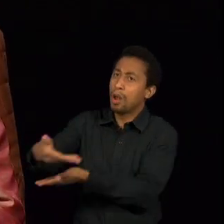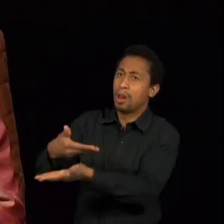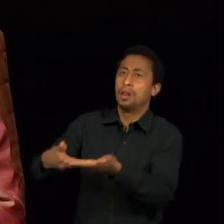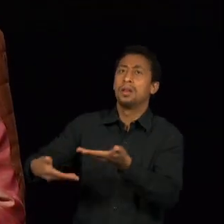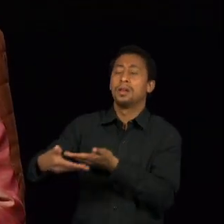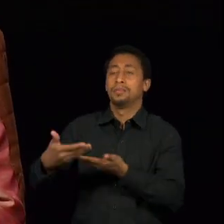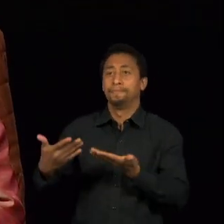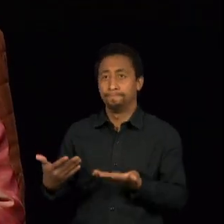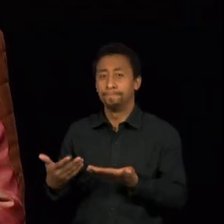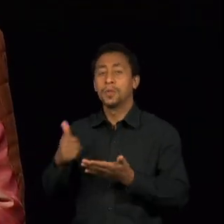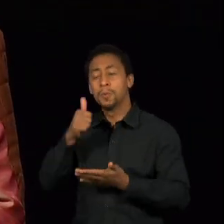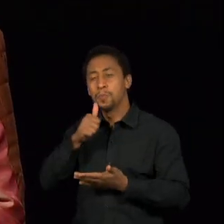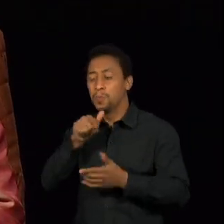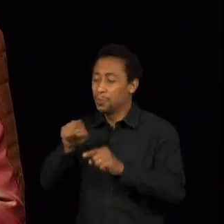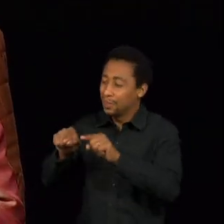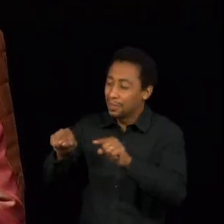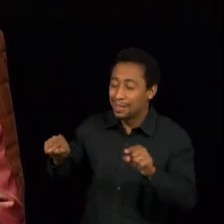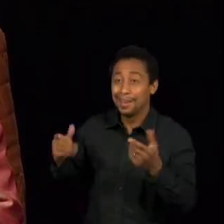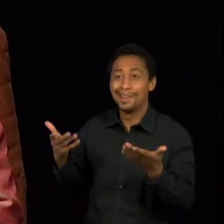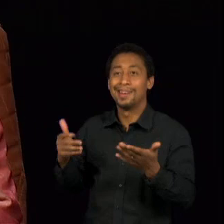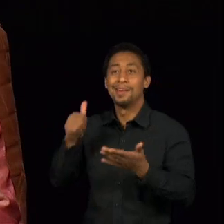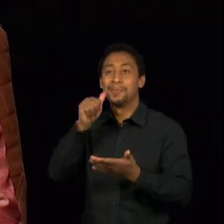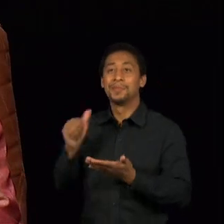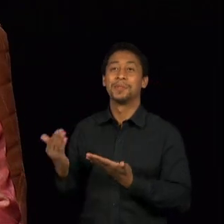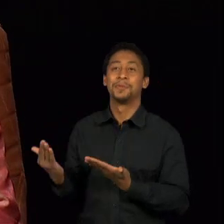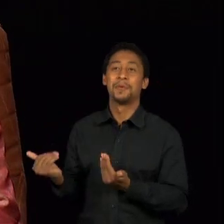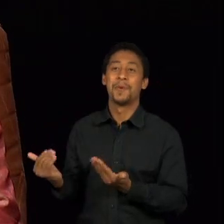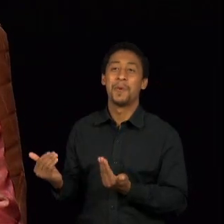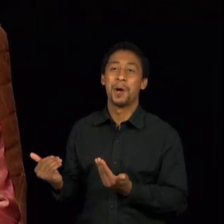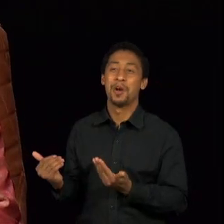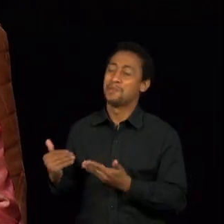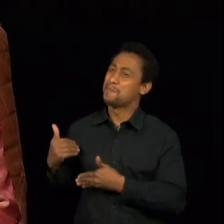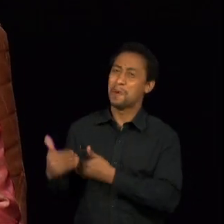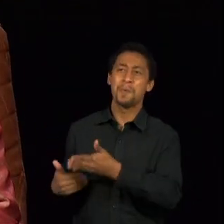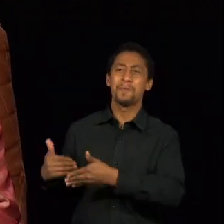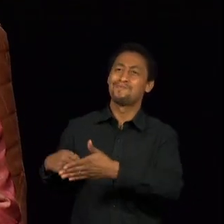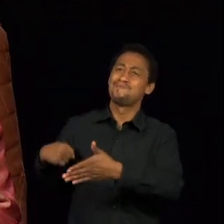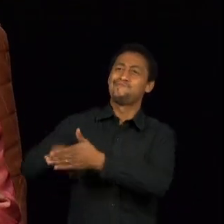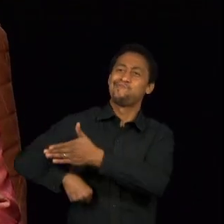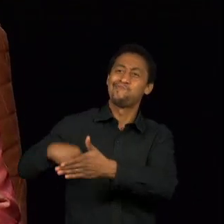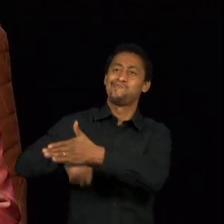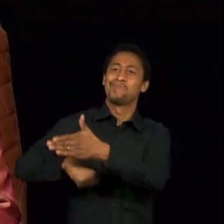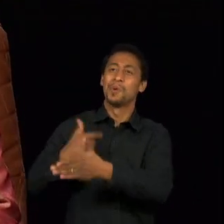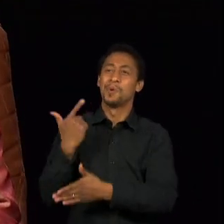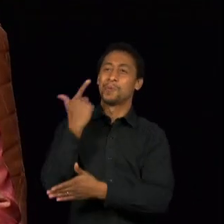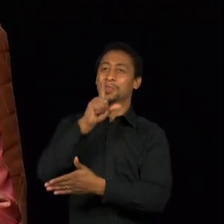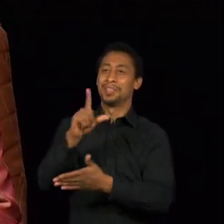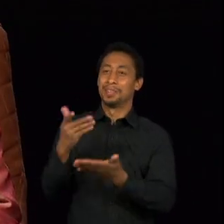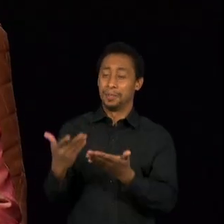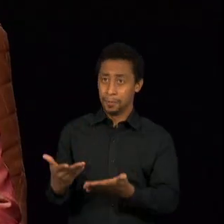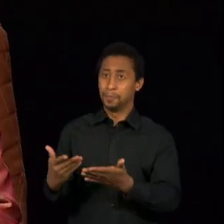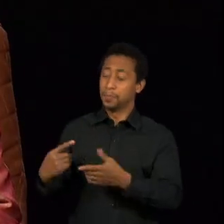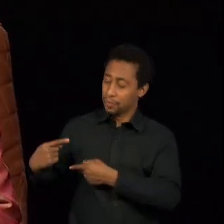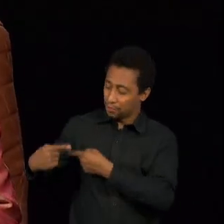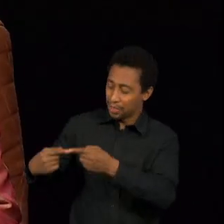mulheres, as jovens principalmente, né, que abriram mesmo. A gente levou, nossa